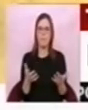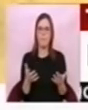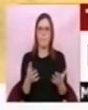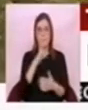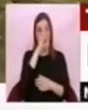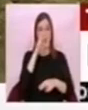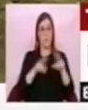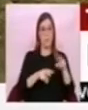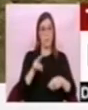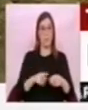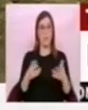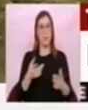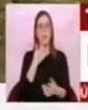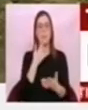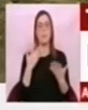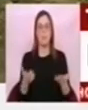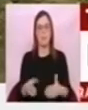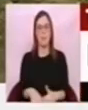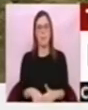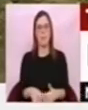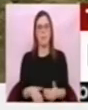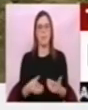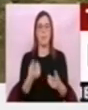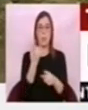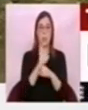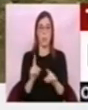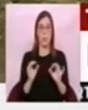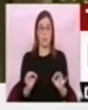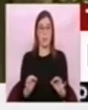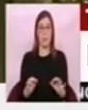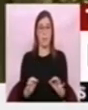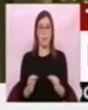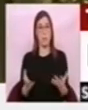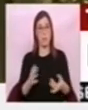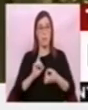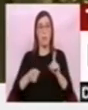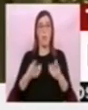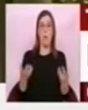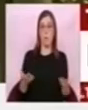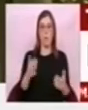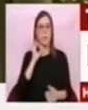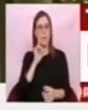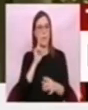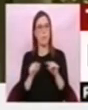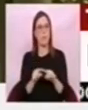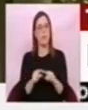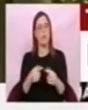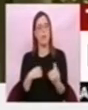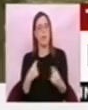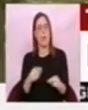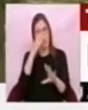o Ministério das Finanças perceber, de uma vez por todas, qual é que é a importância de